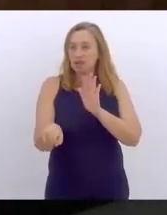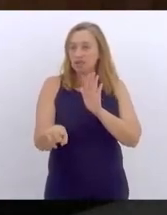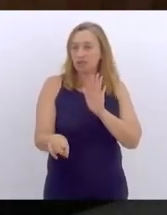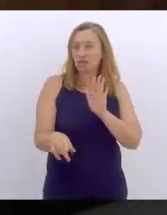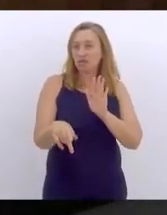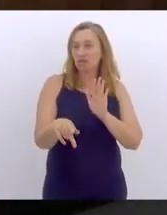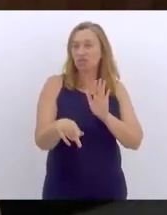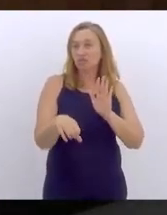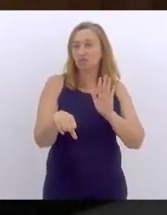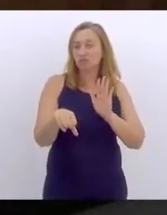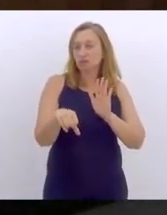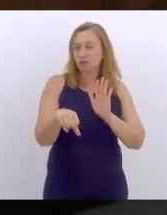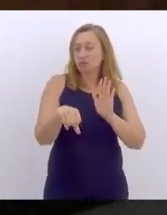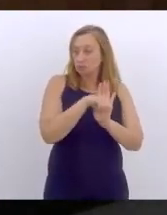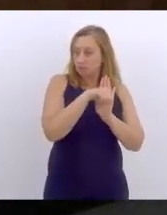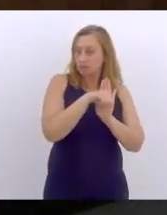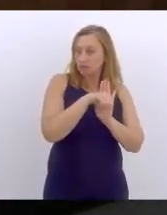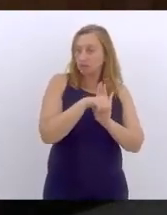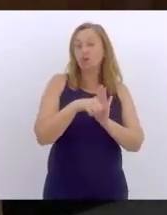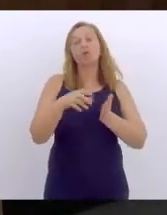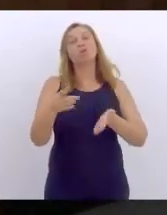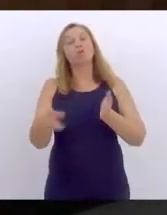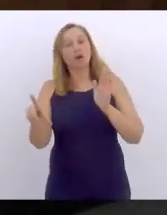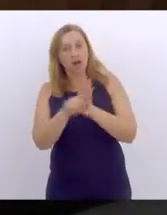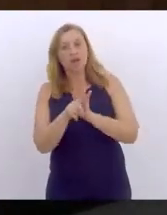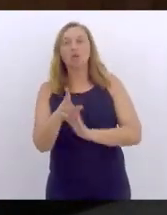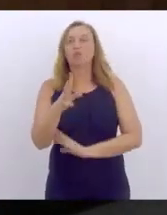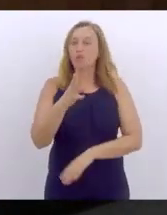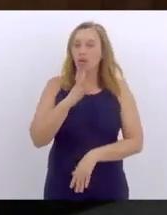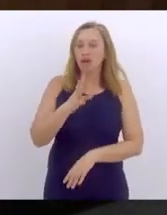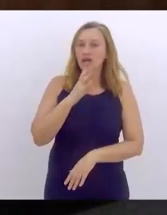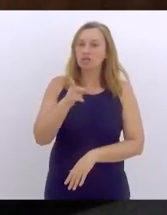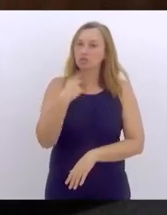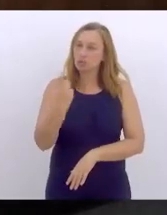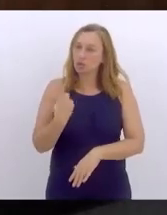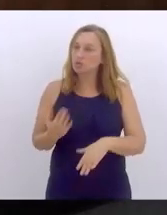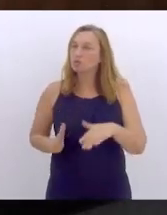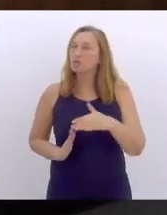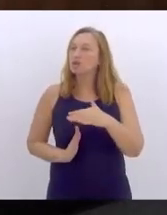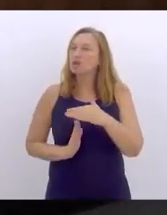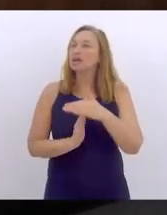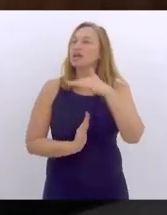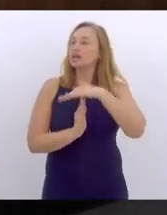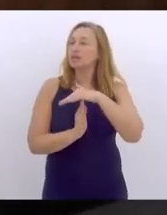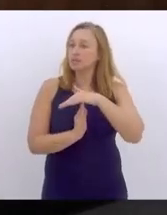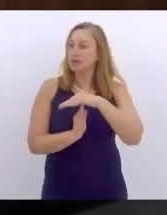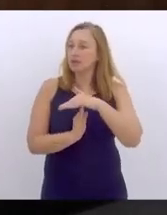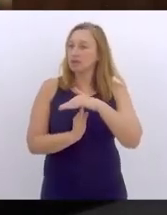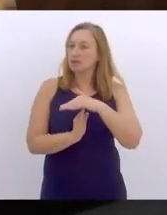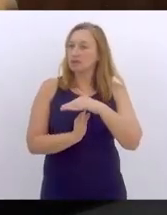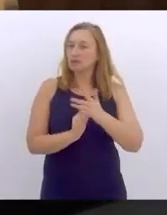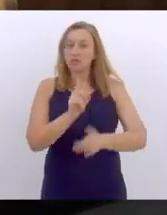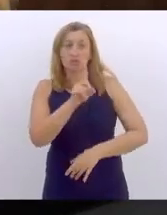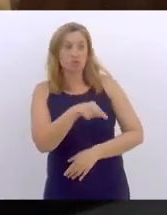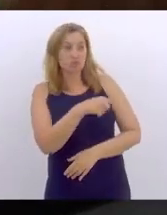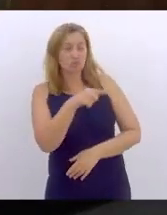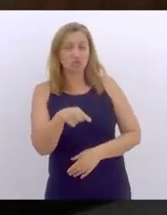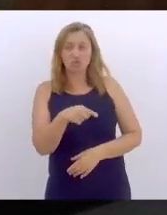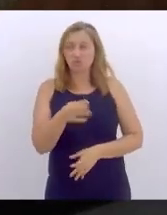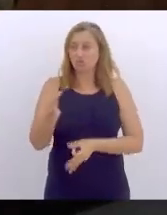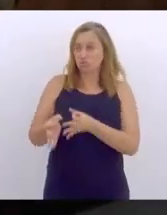que reconhece o nosso limite, que é não poder descumprir ou rever ou anular uma decisão